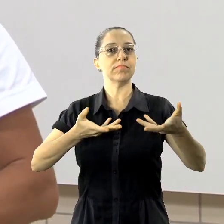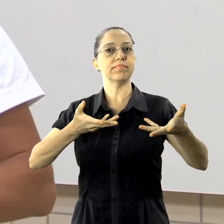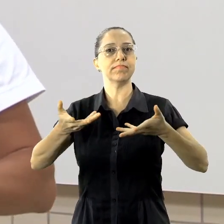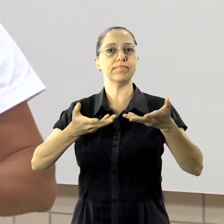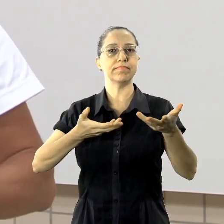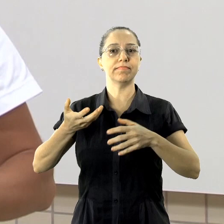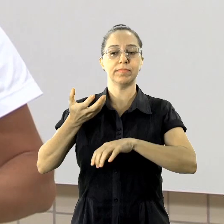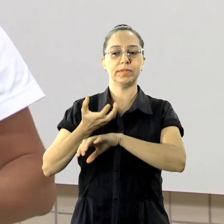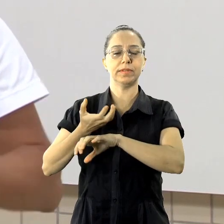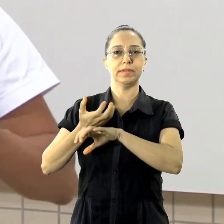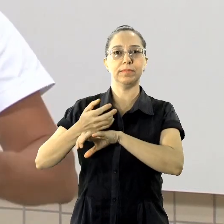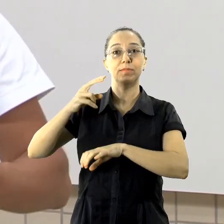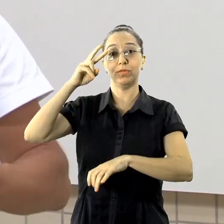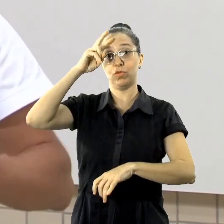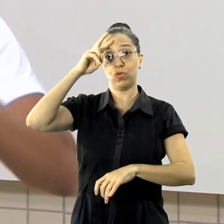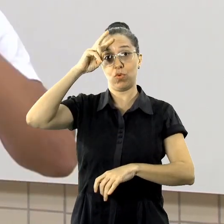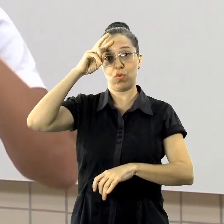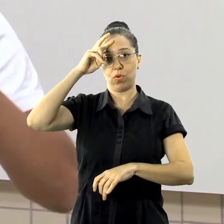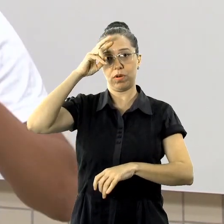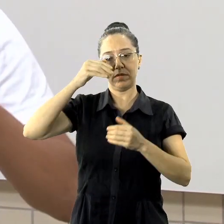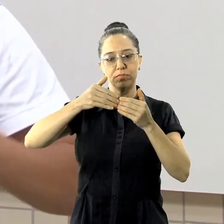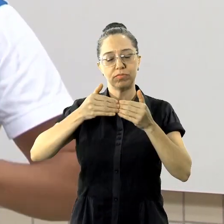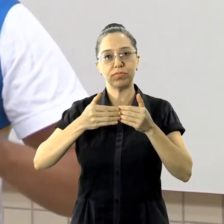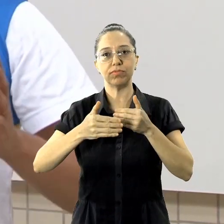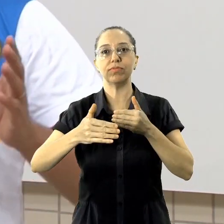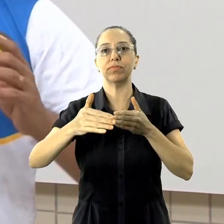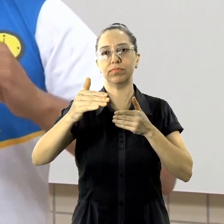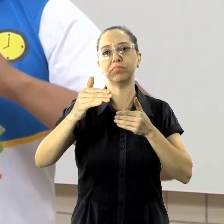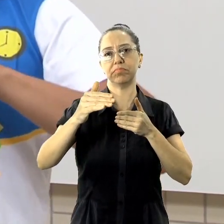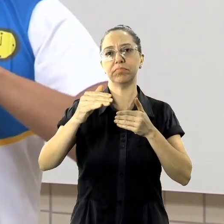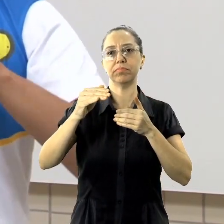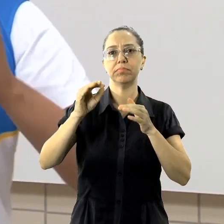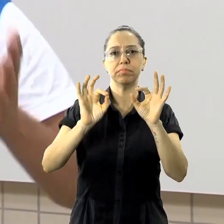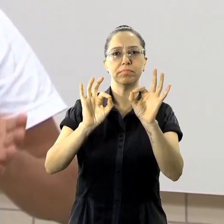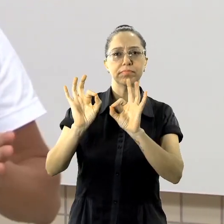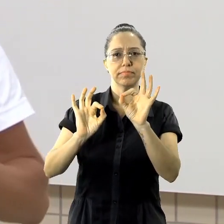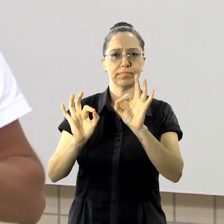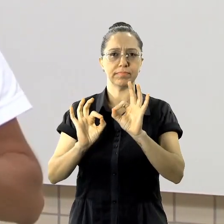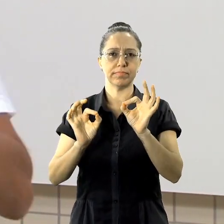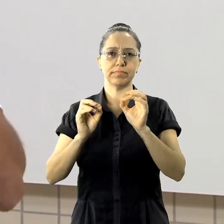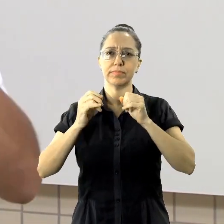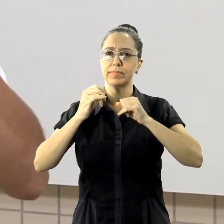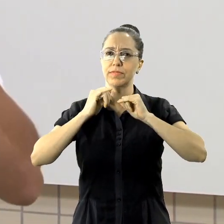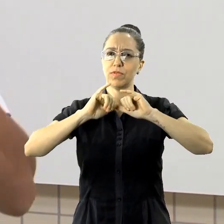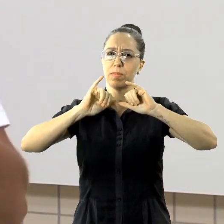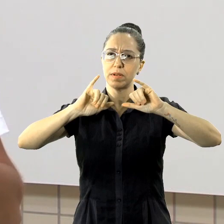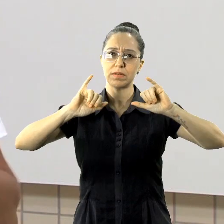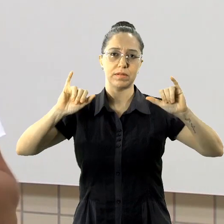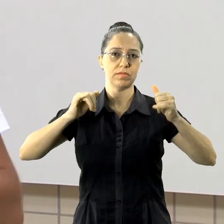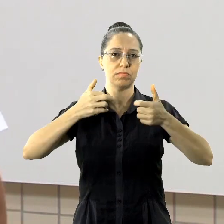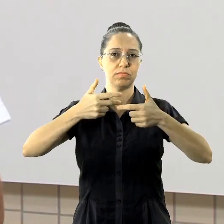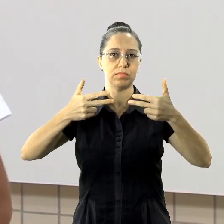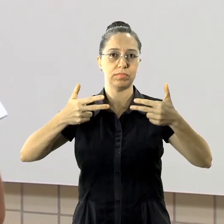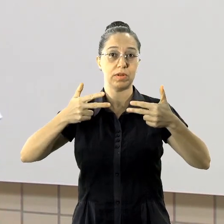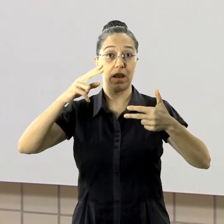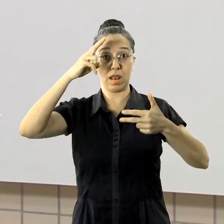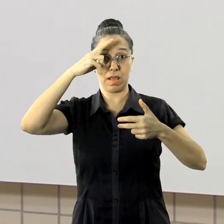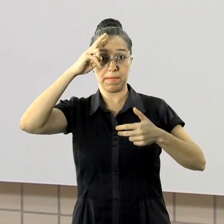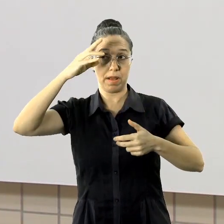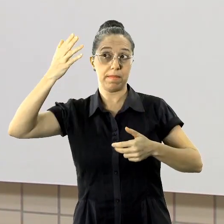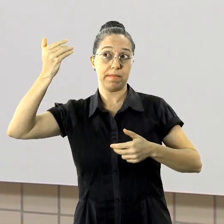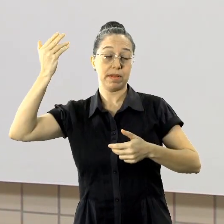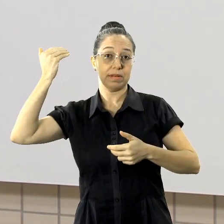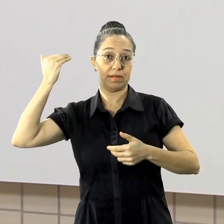de História. Ao longo desses próximos dias, nós vamos falar sobre muitas informações, vamos relembrar o passado e nós